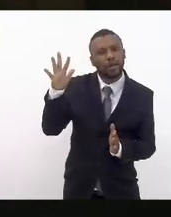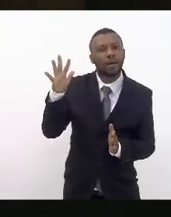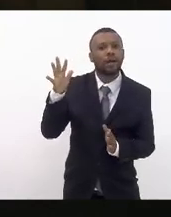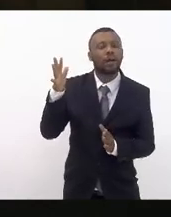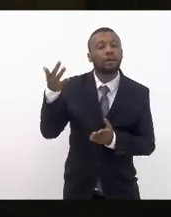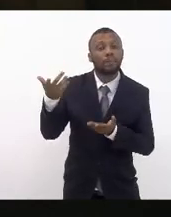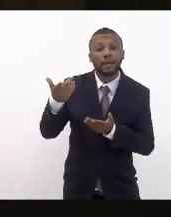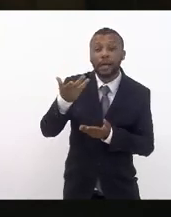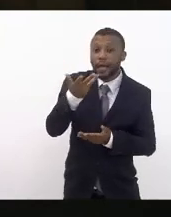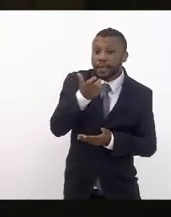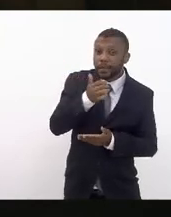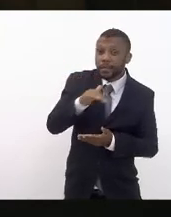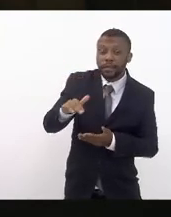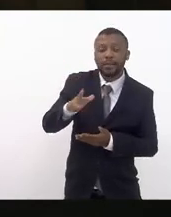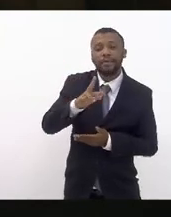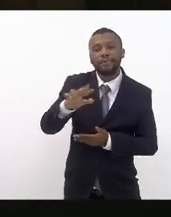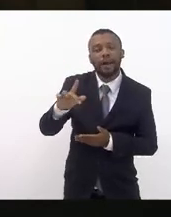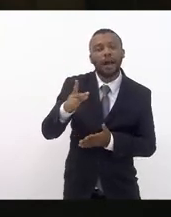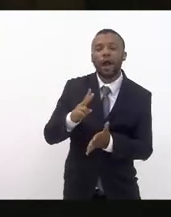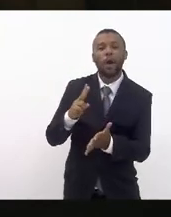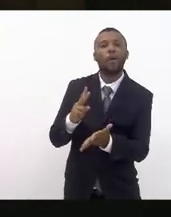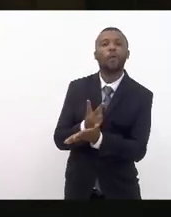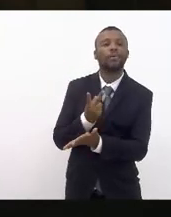essas crianças vão passar.